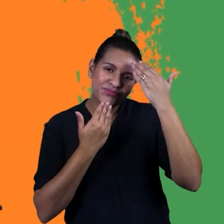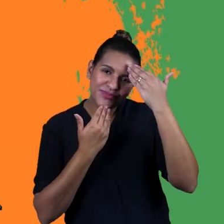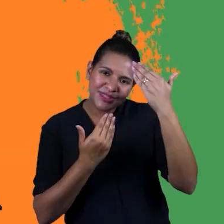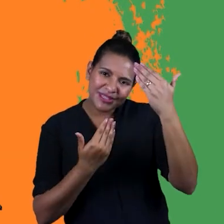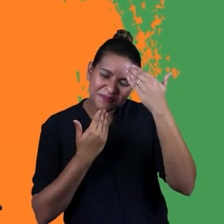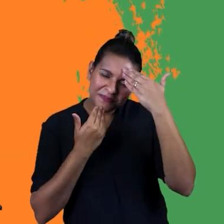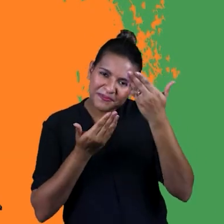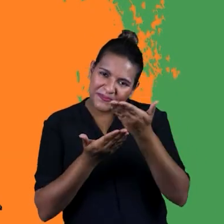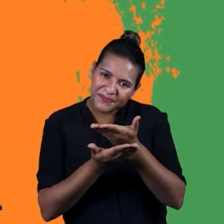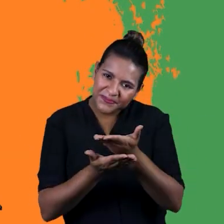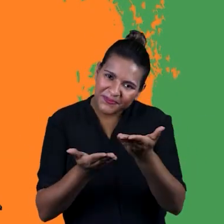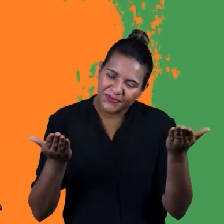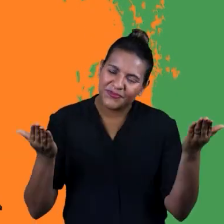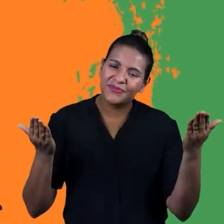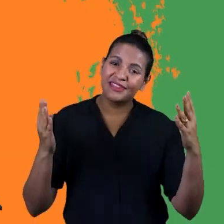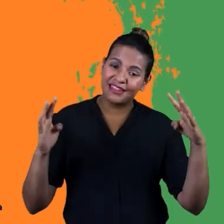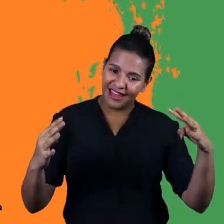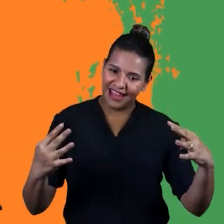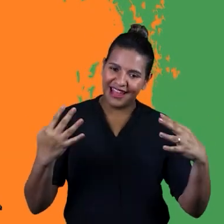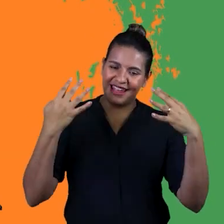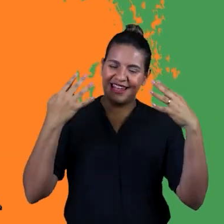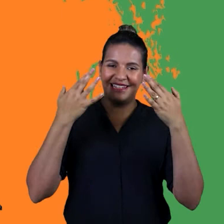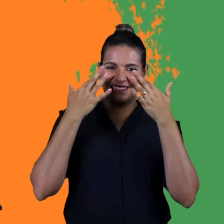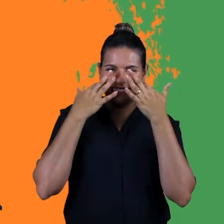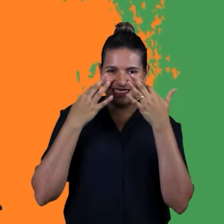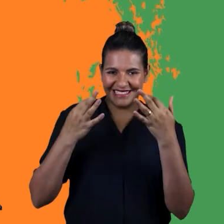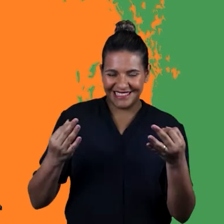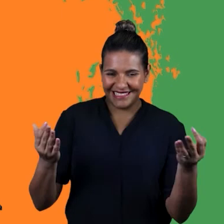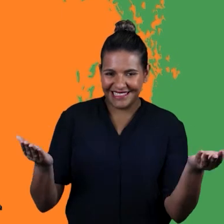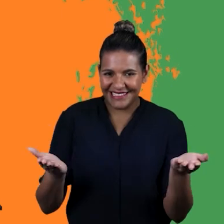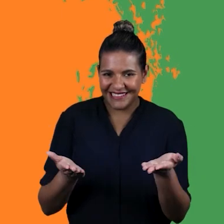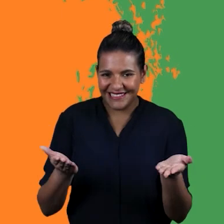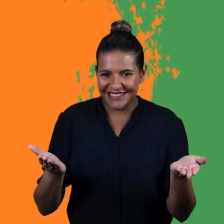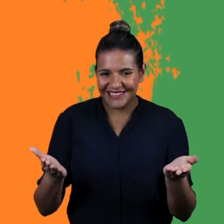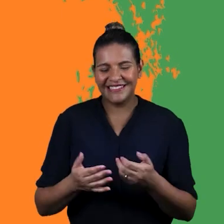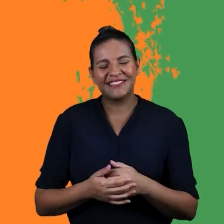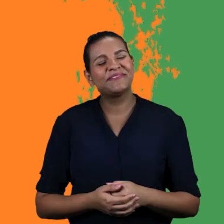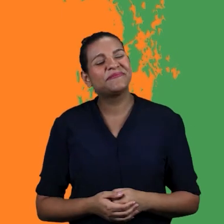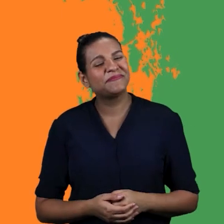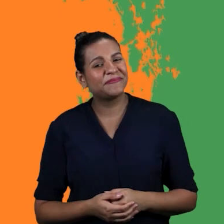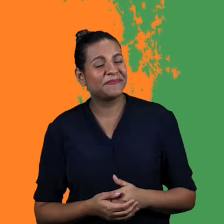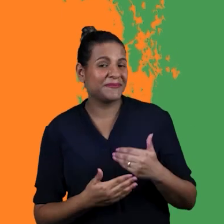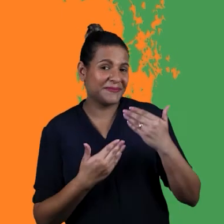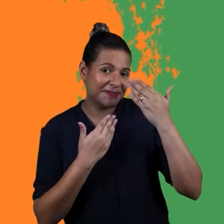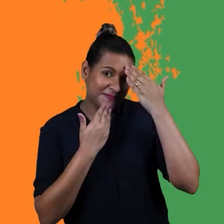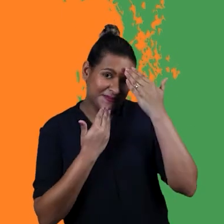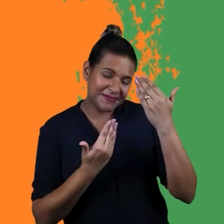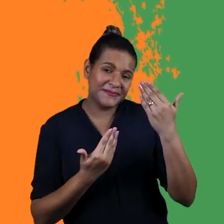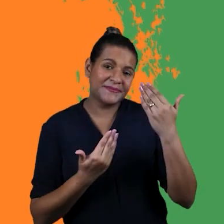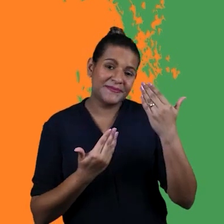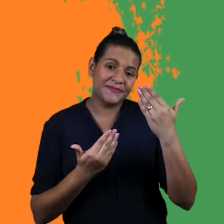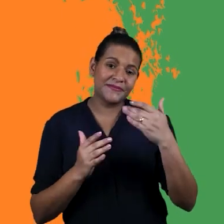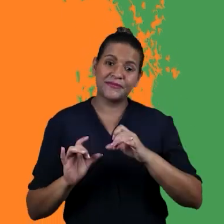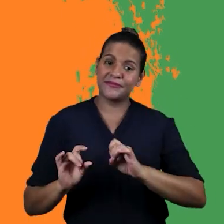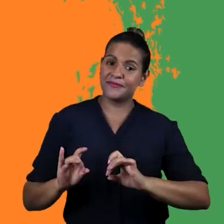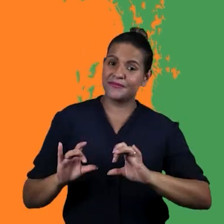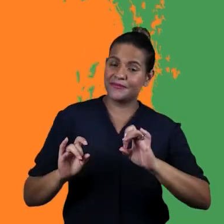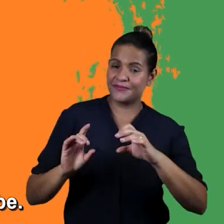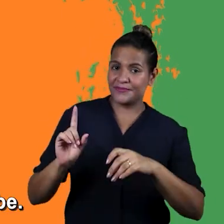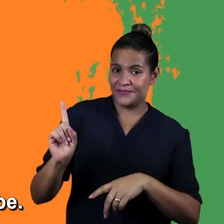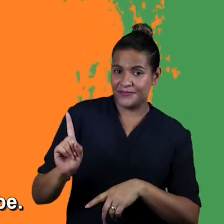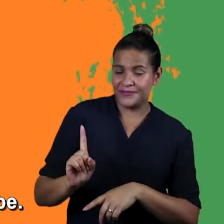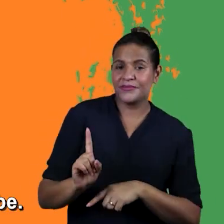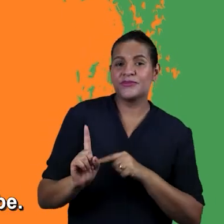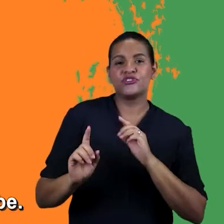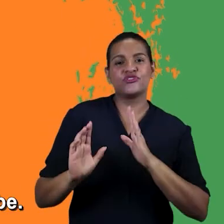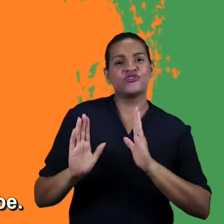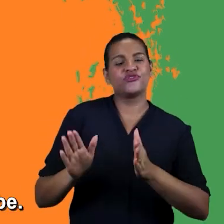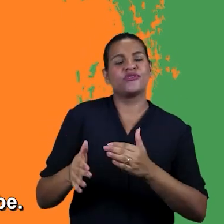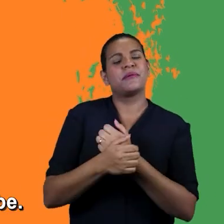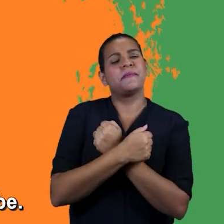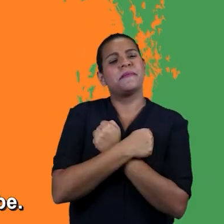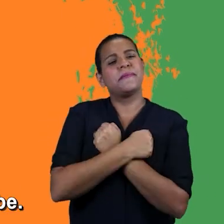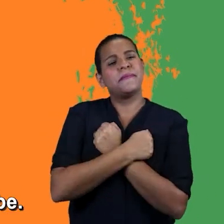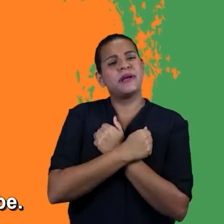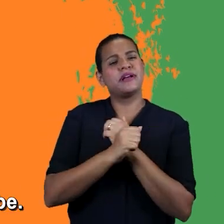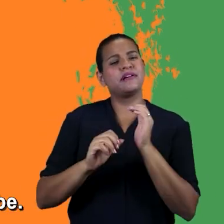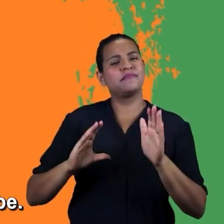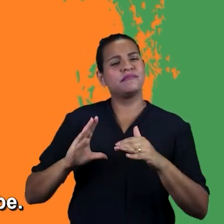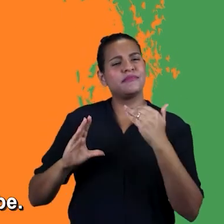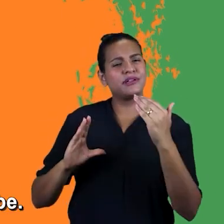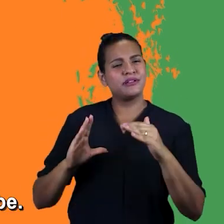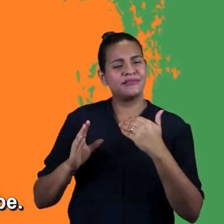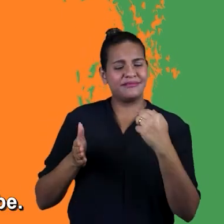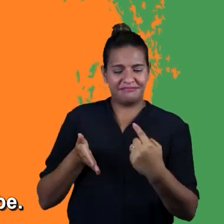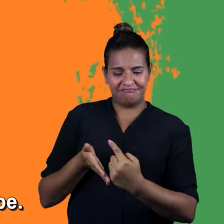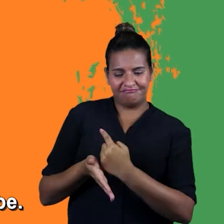Muito obrigada pela escuta de todos e todas os presentes. Agradecemos em especial a todos que nos mandaram abraços